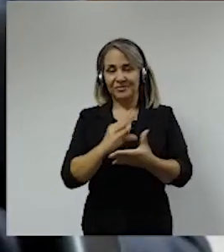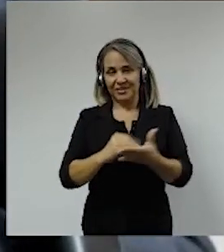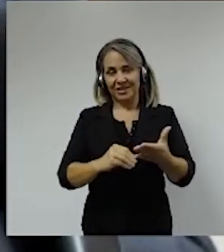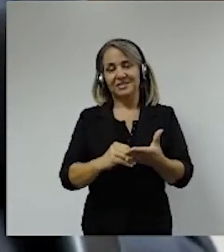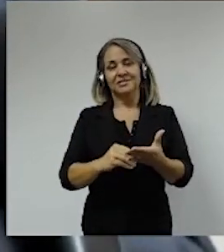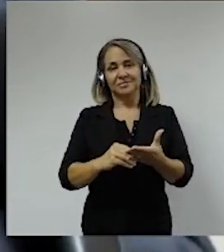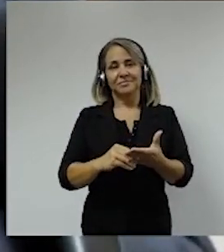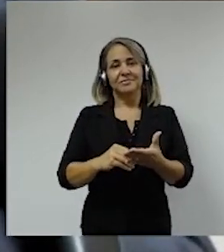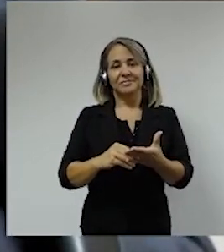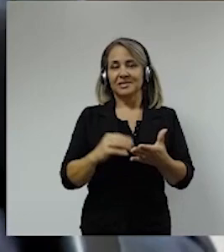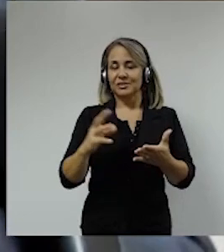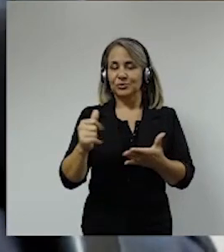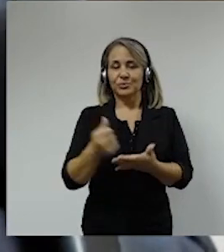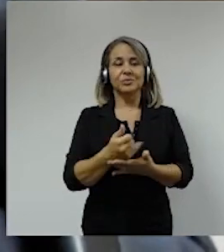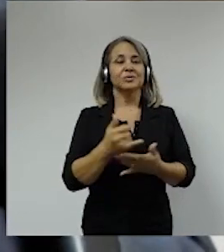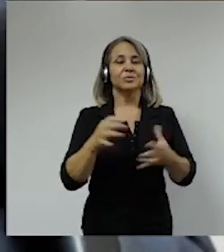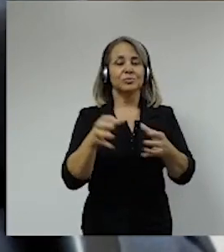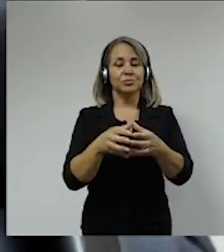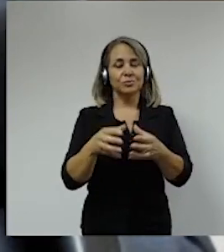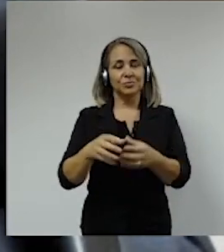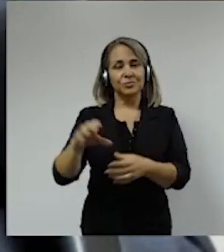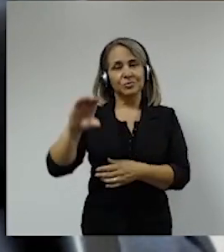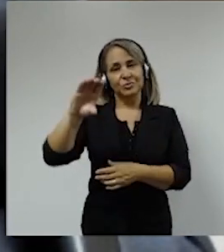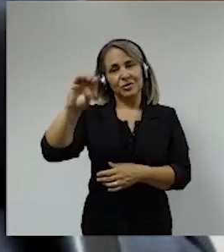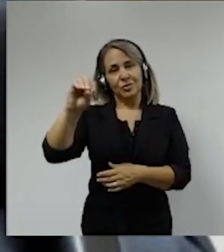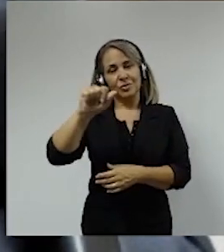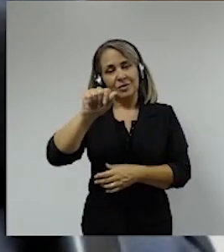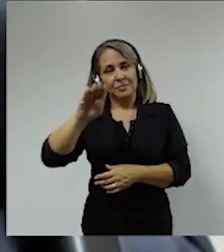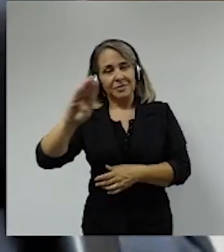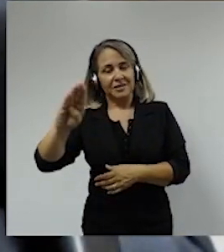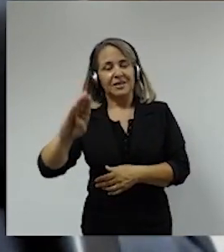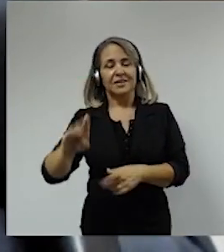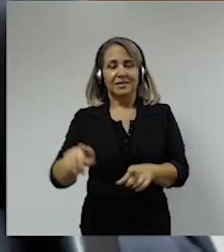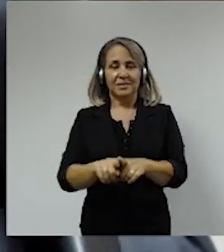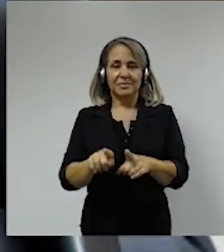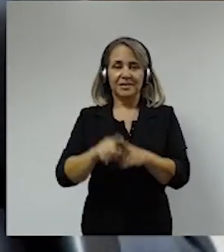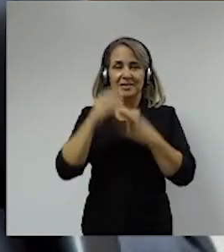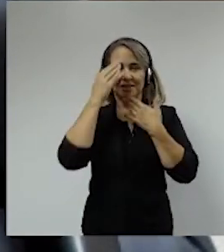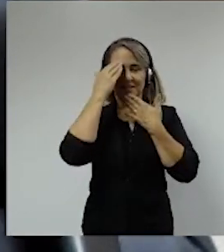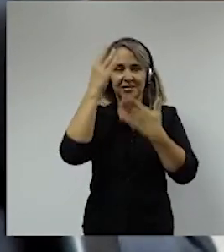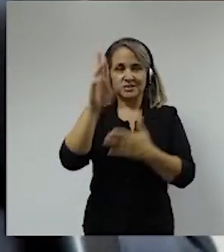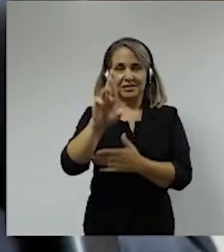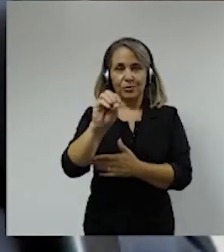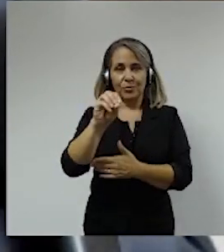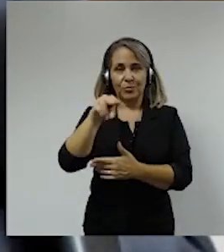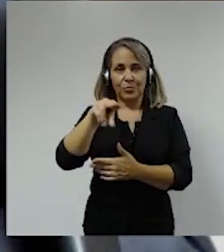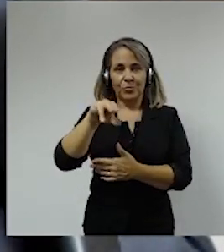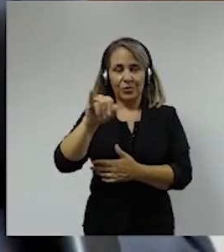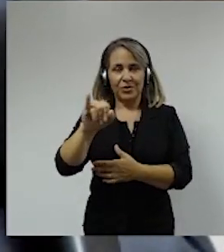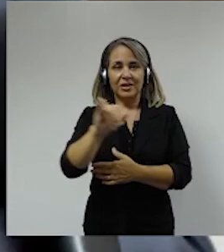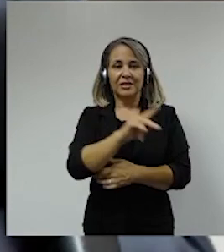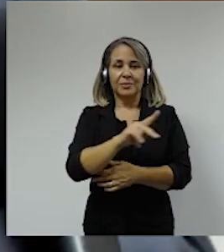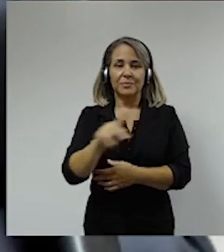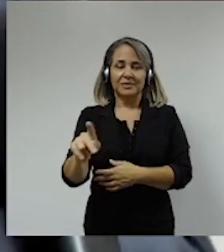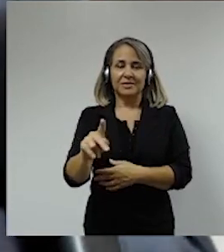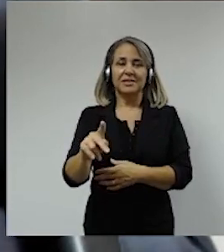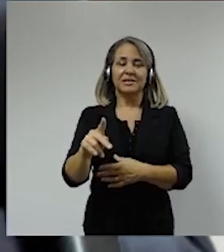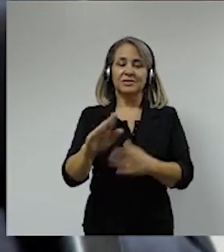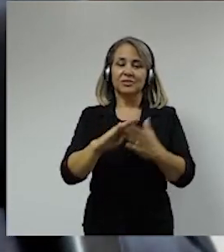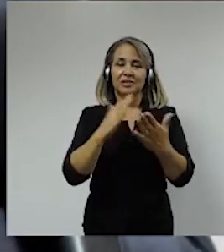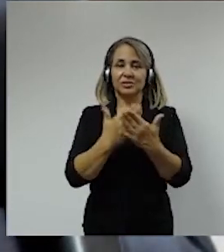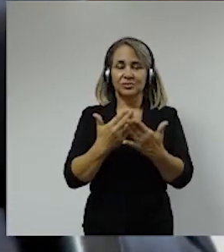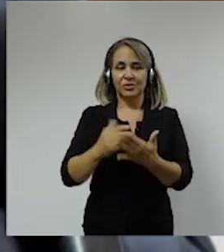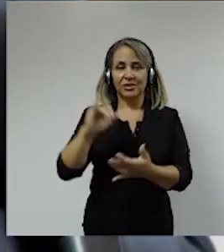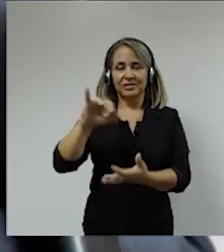nas mídias da Ordem dos Advogados. Mais uma vez, agradecer ao doutor Rony, presidente da Escola Nacional da Advocacia,